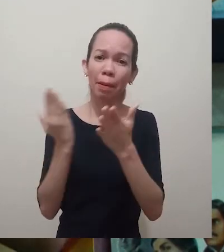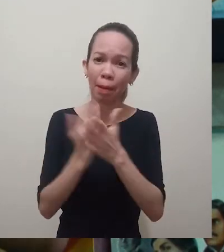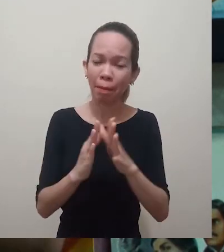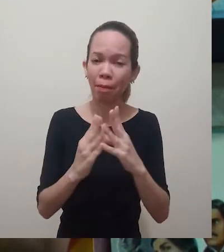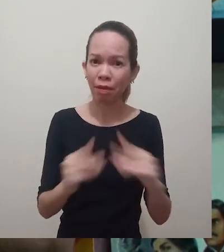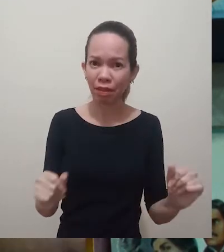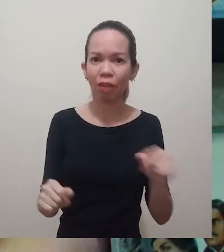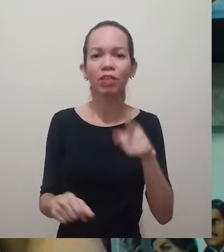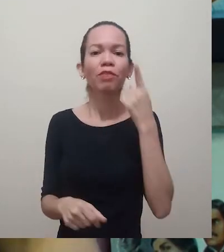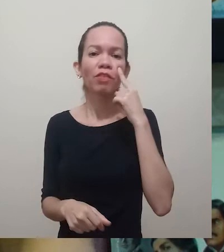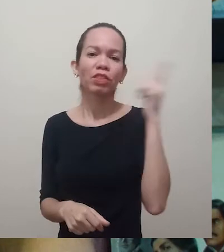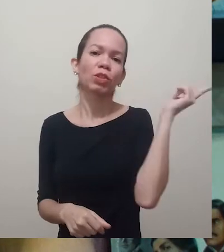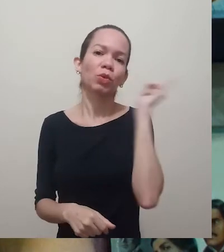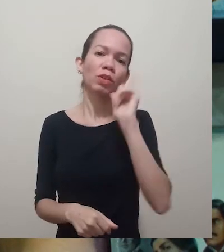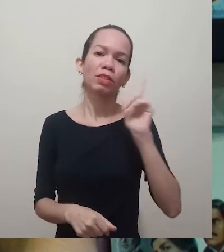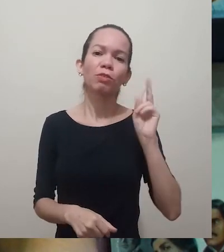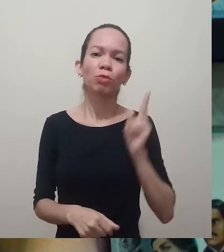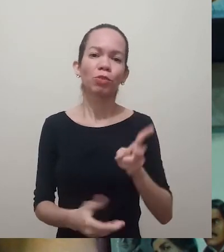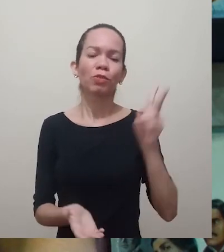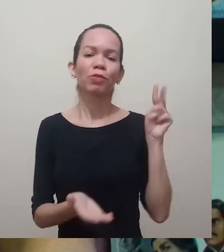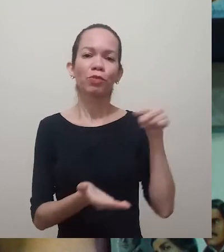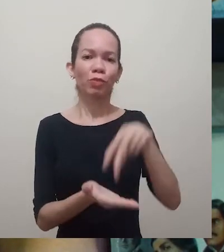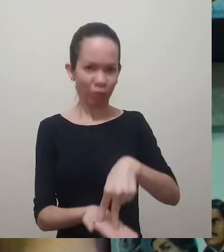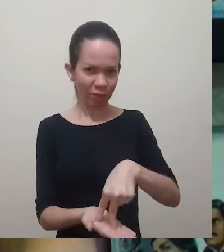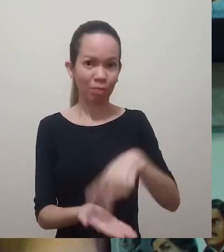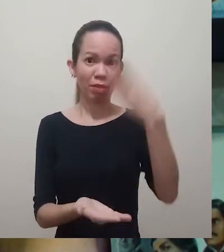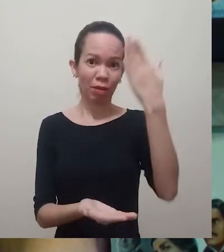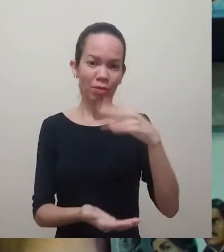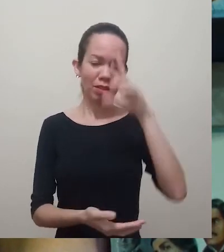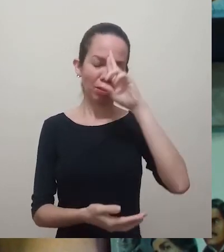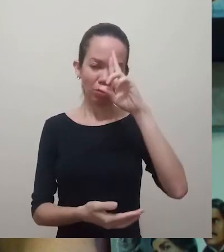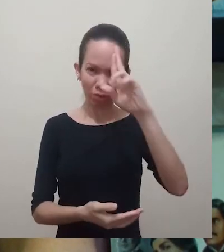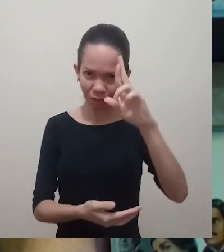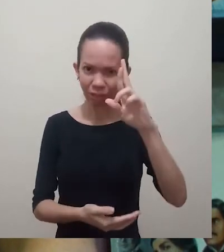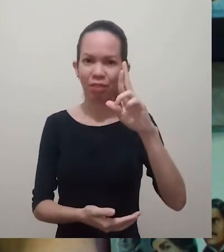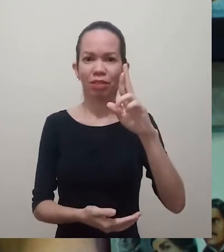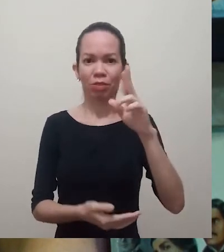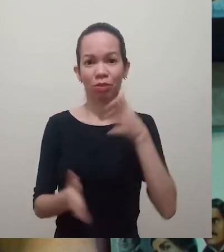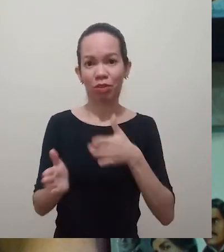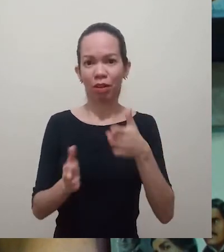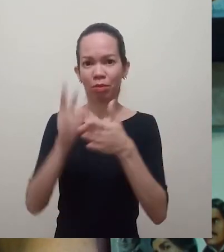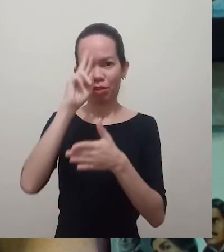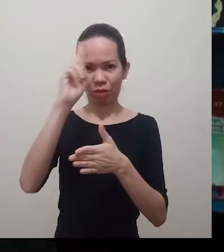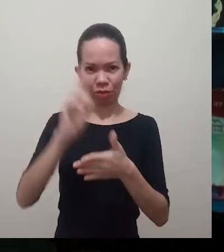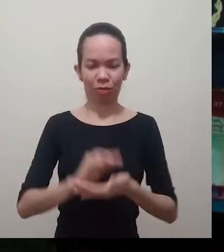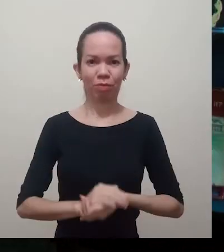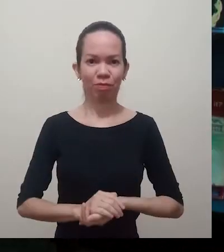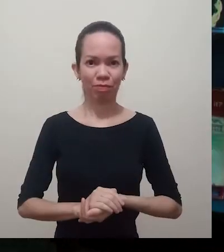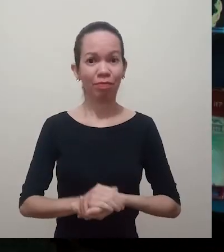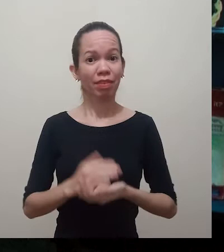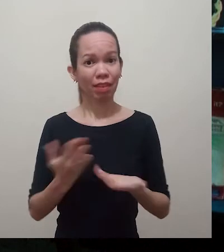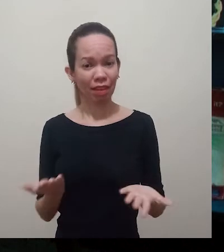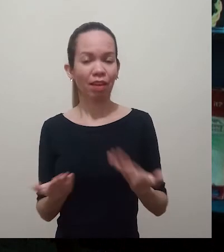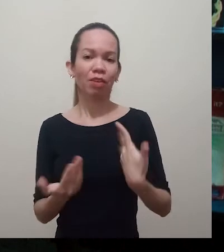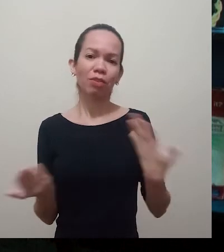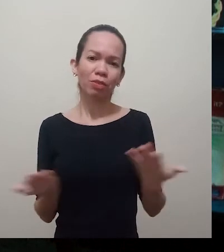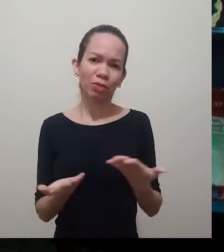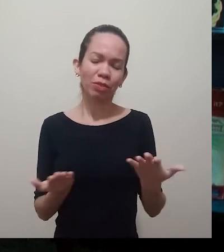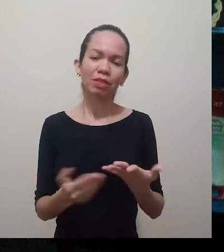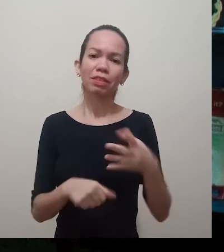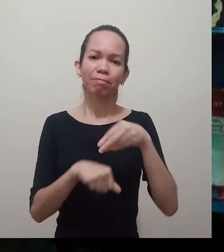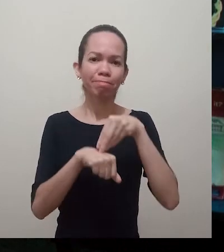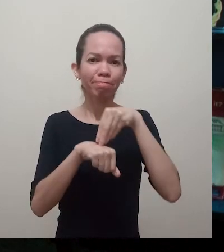que você conseguiu permanecer firme na presença do senhor nos caminhos do senhor essa é